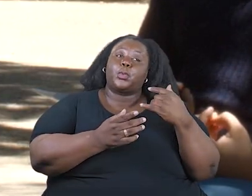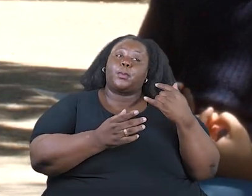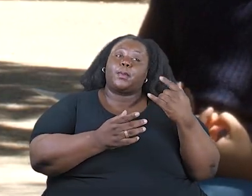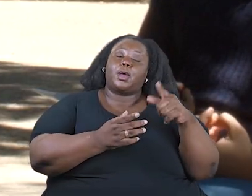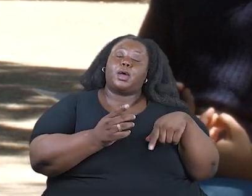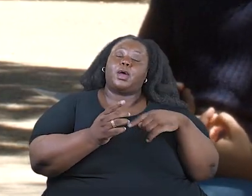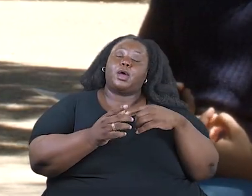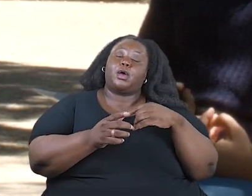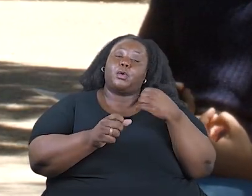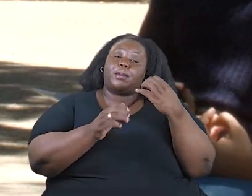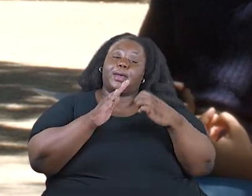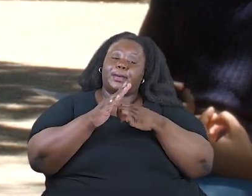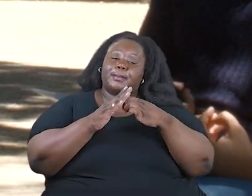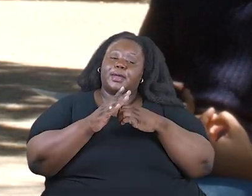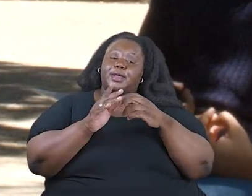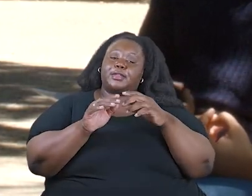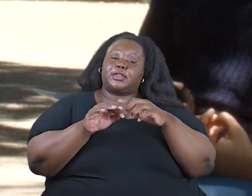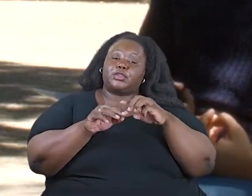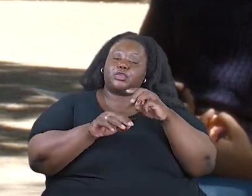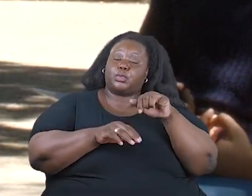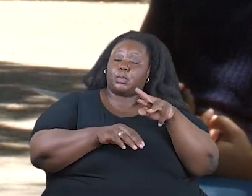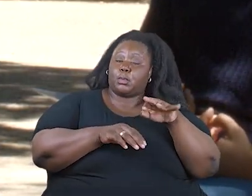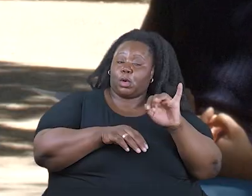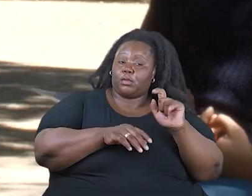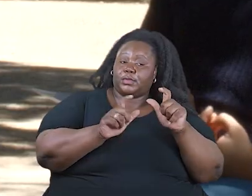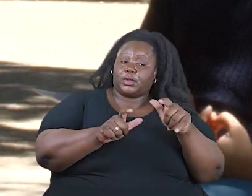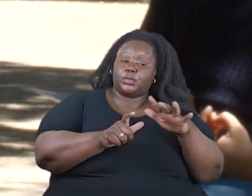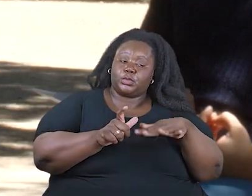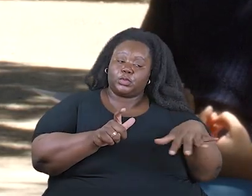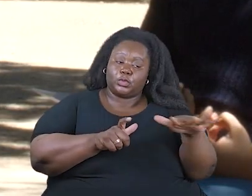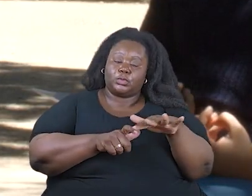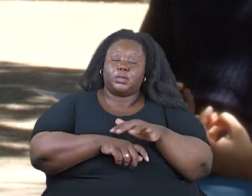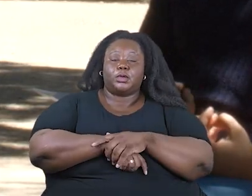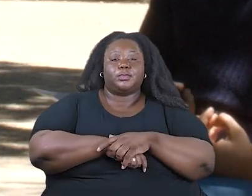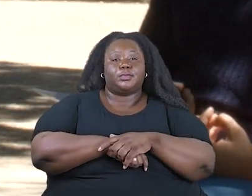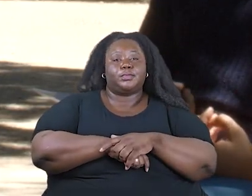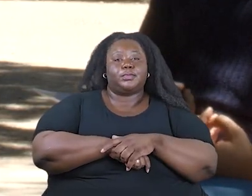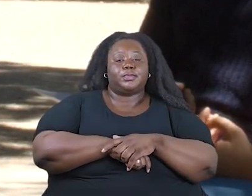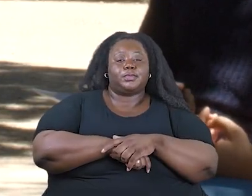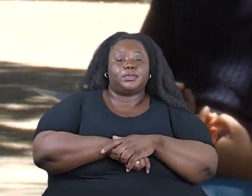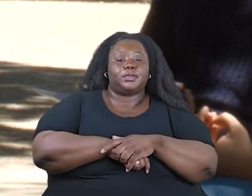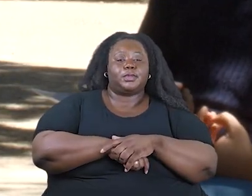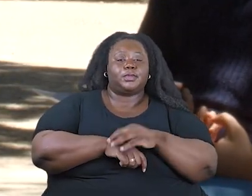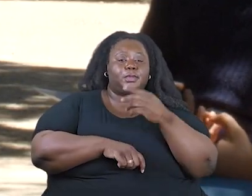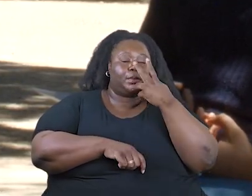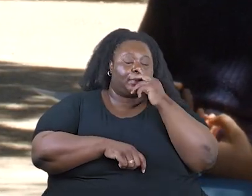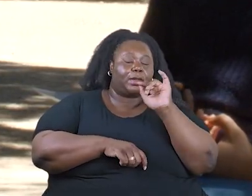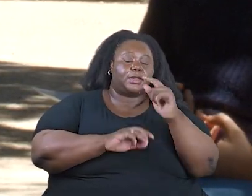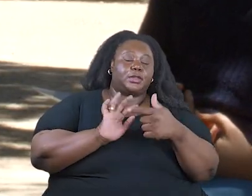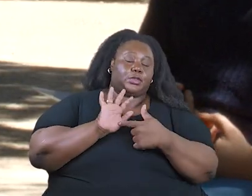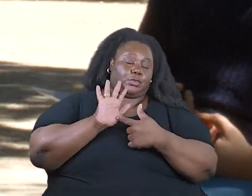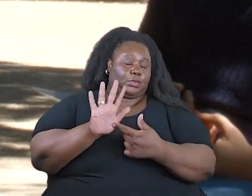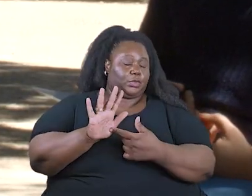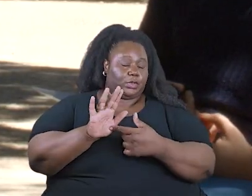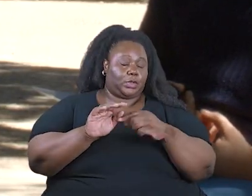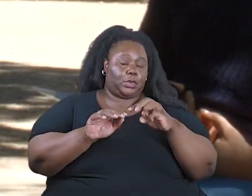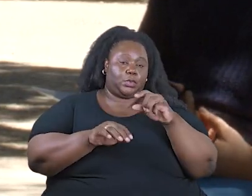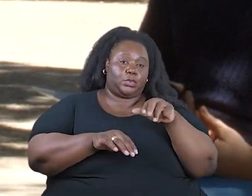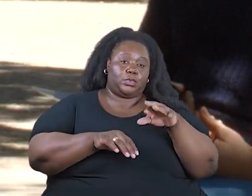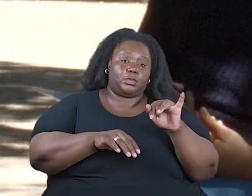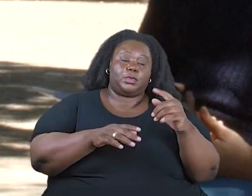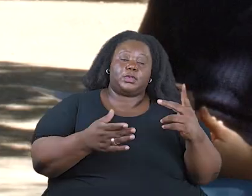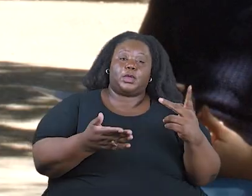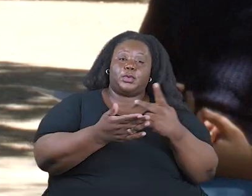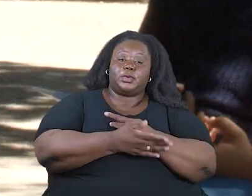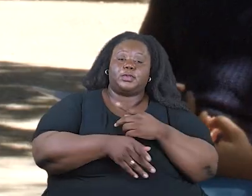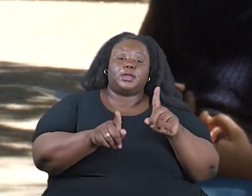móveis. Então, num espaço que era como se fosse o showroom da fábrica do Geraldo, funcionava